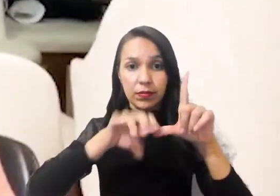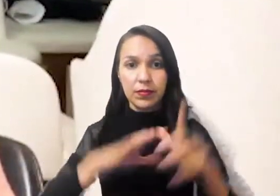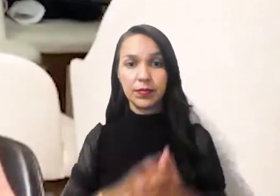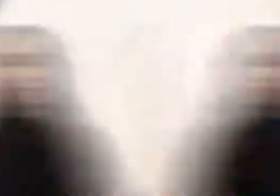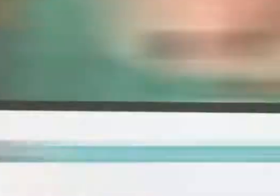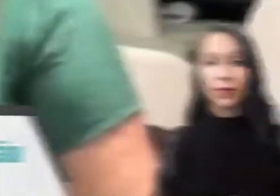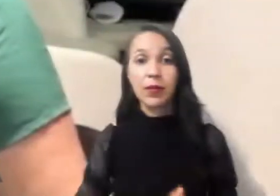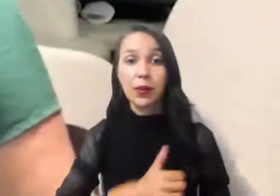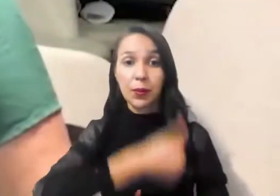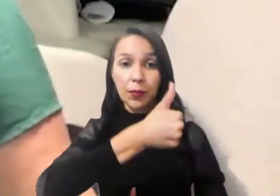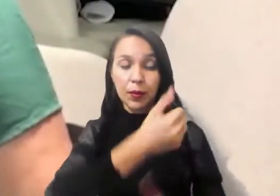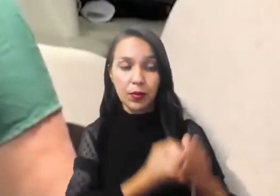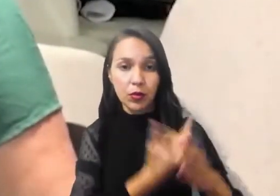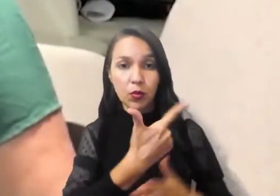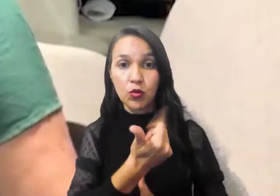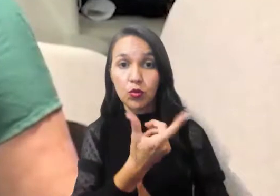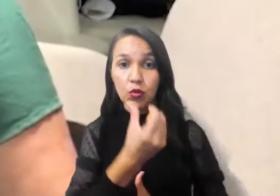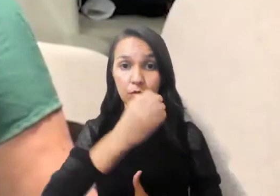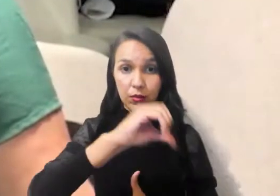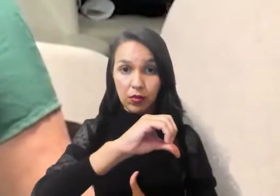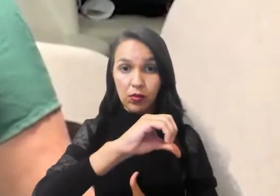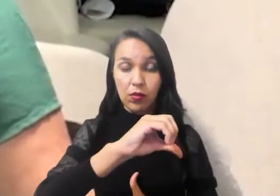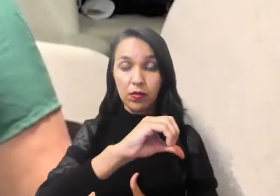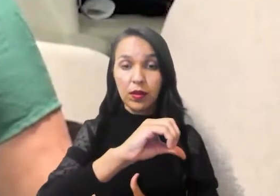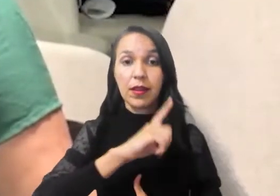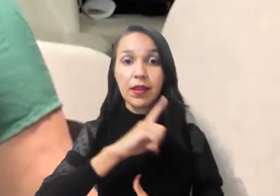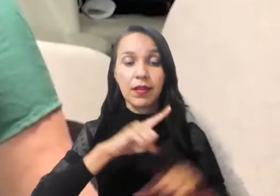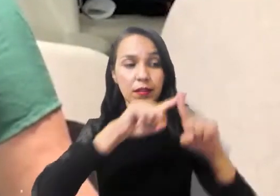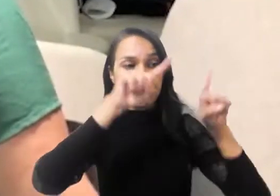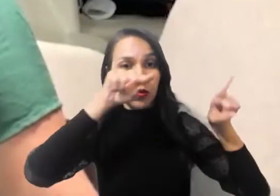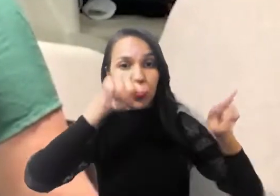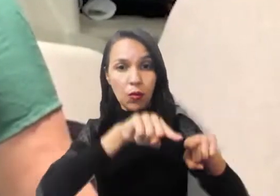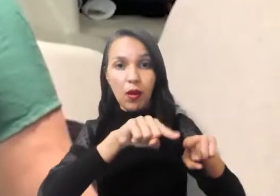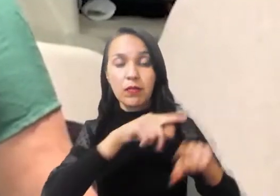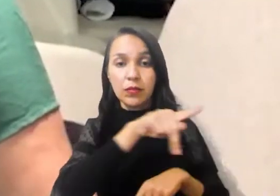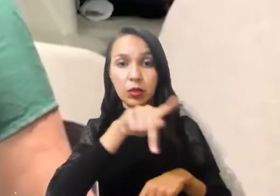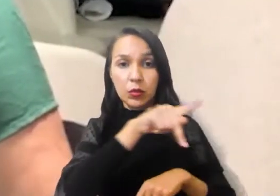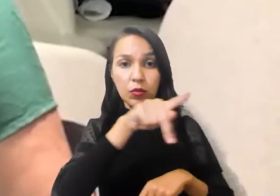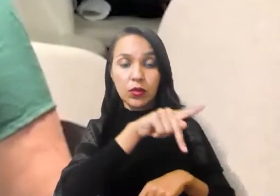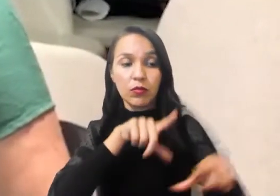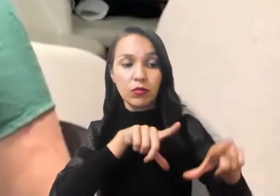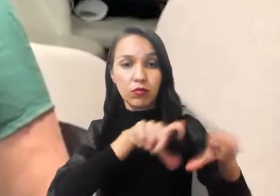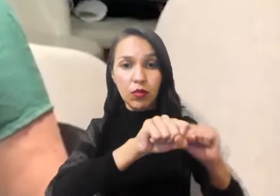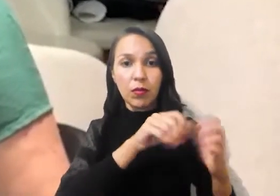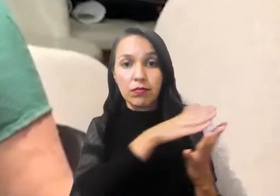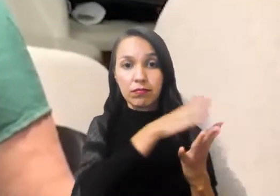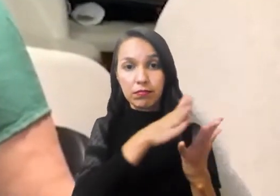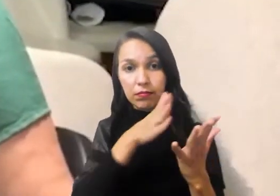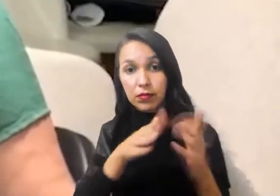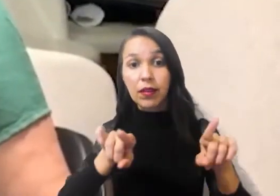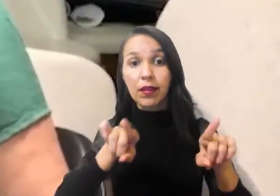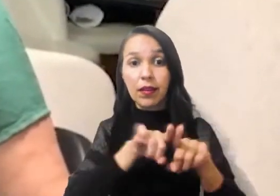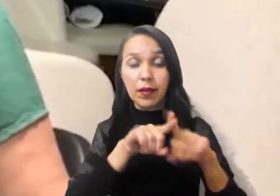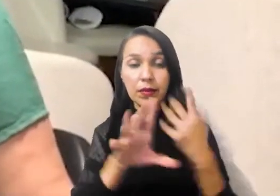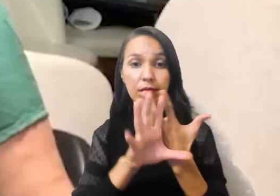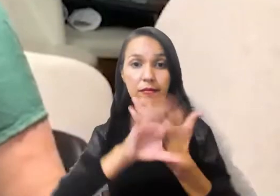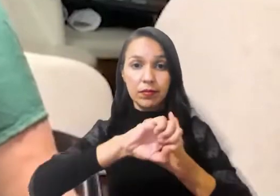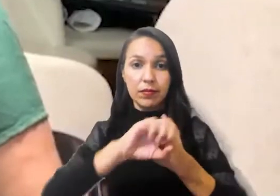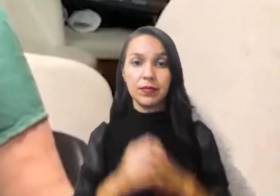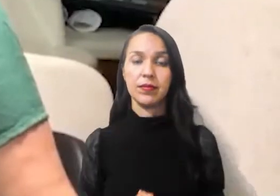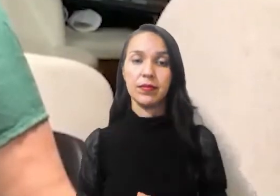Licenciatura em Letras. O primeiro deles existe desde 2019 e conta com um quadro de professores com formação ampla